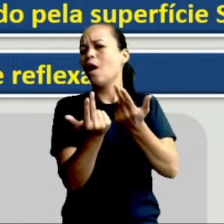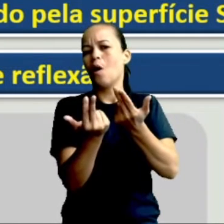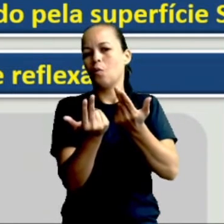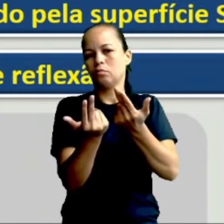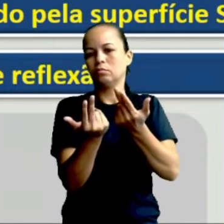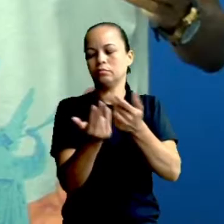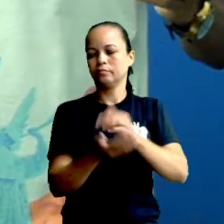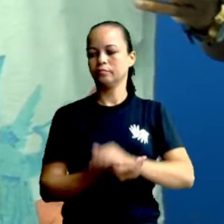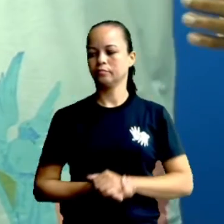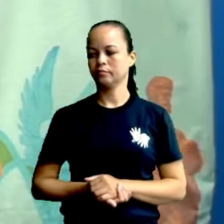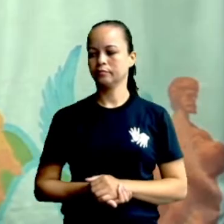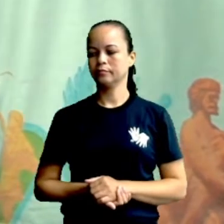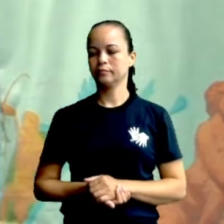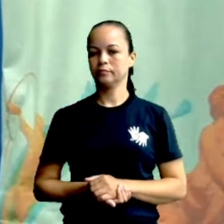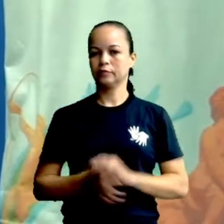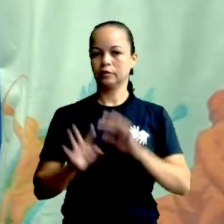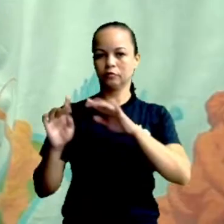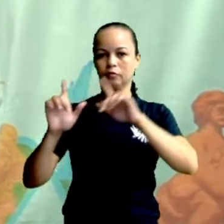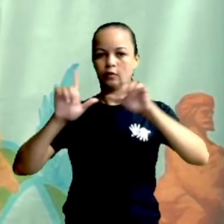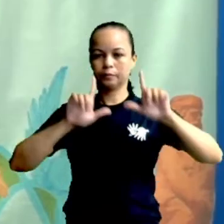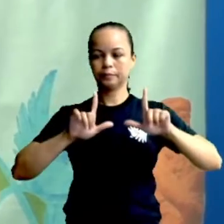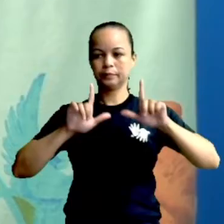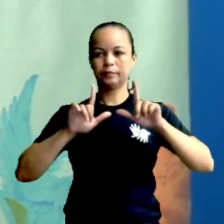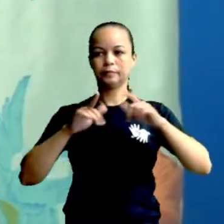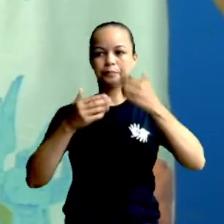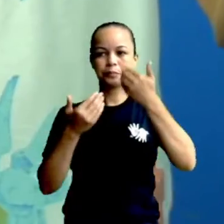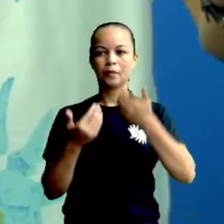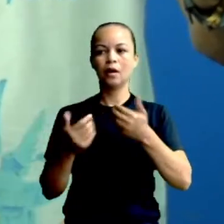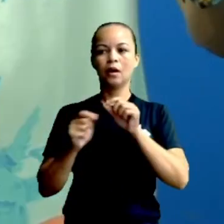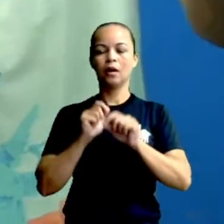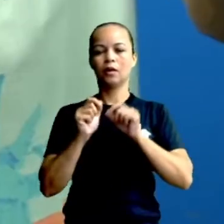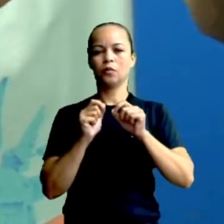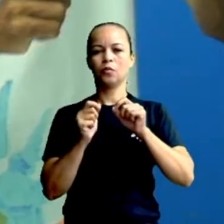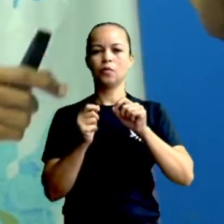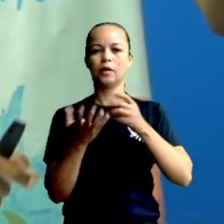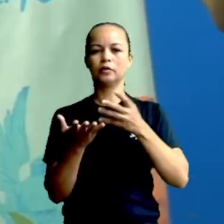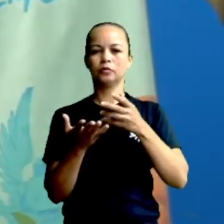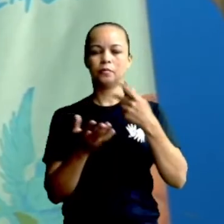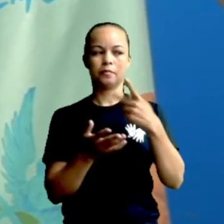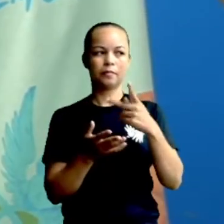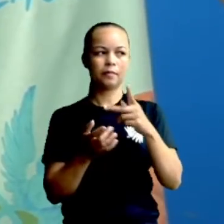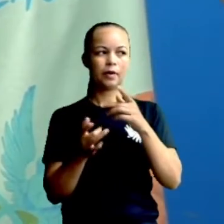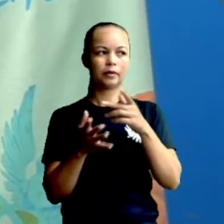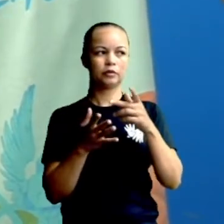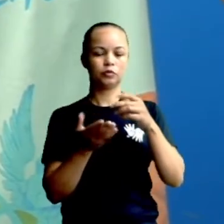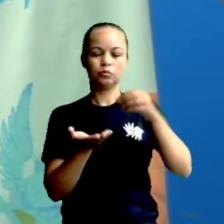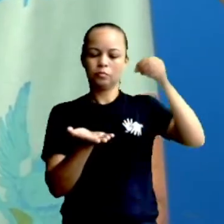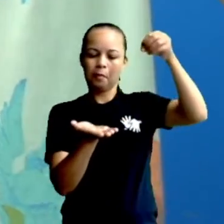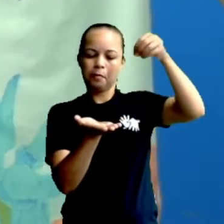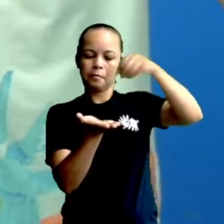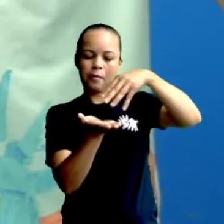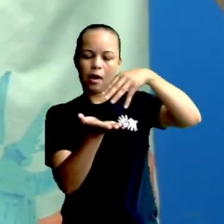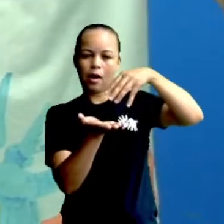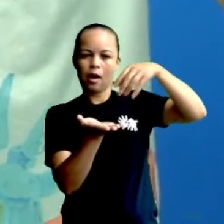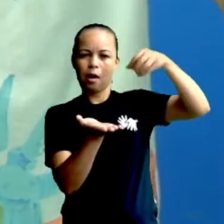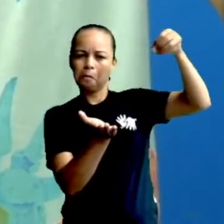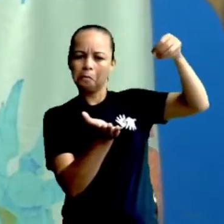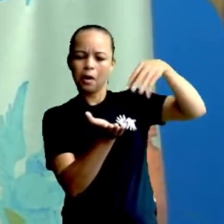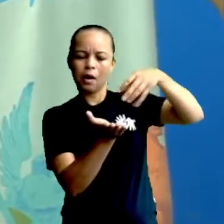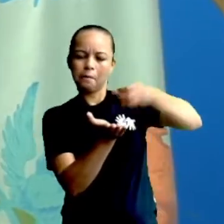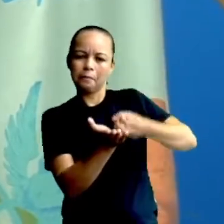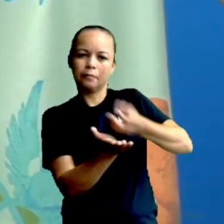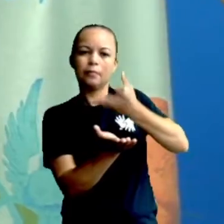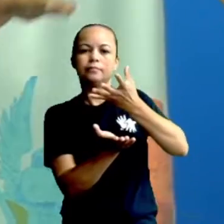para mim rapidinho. Produção, ó, quando bate aqui, lancei o laser, bateu no espelho e